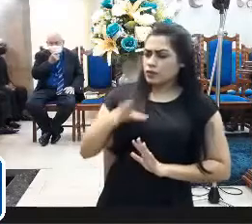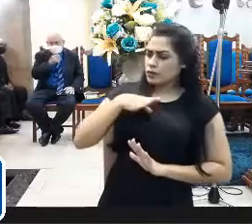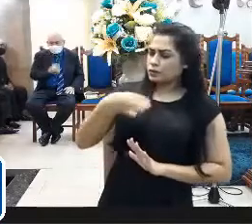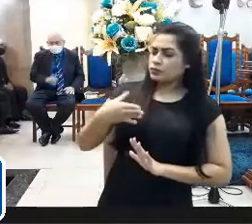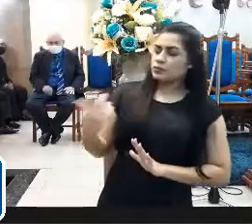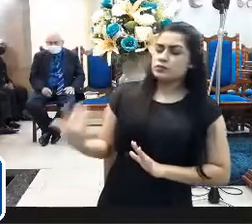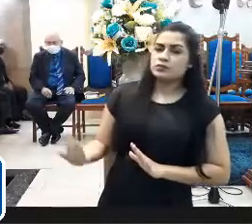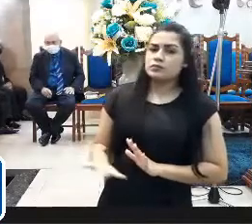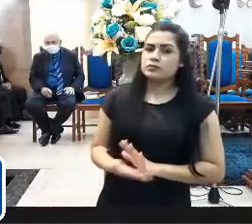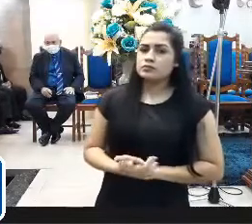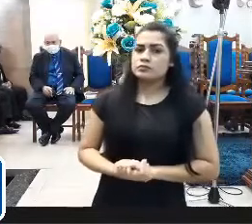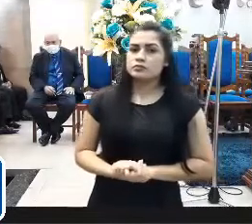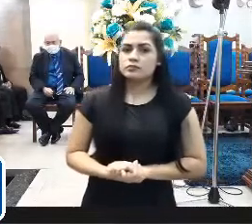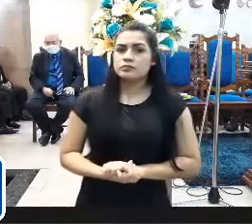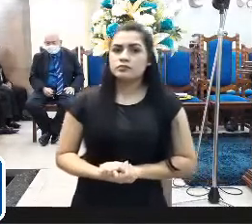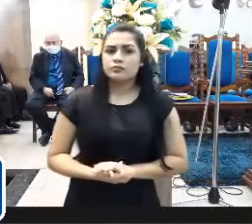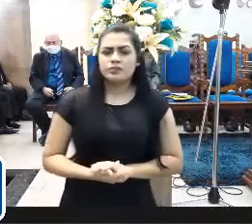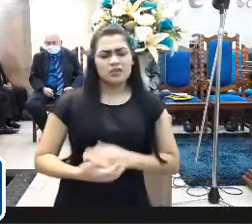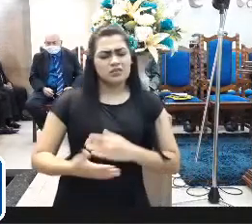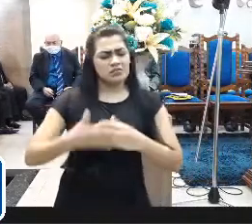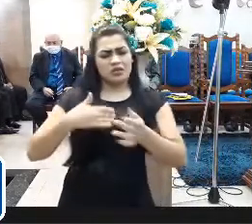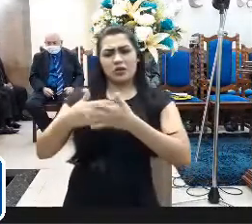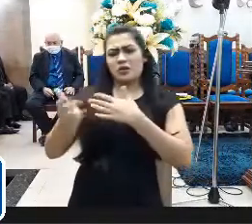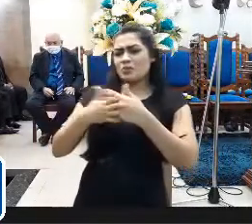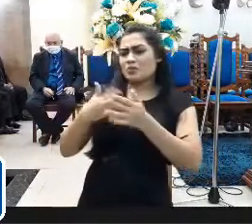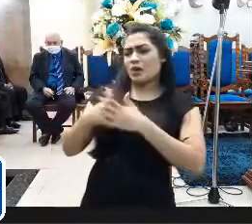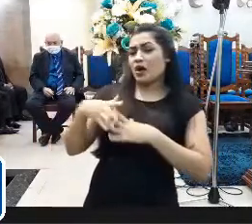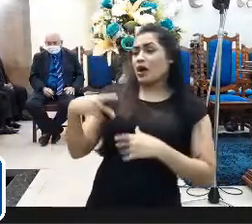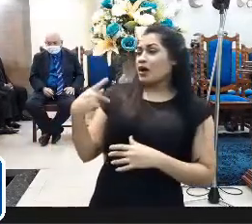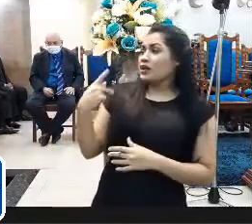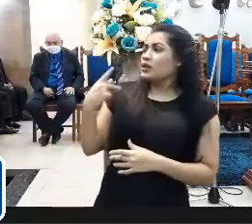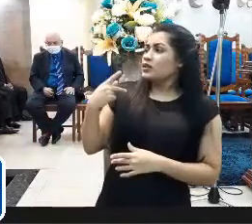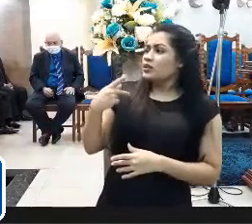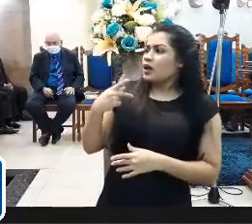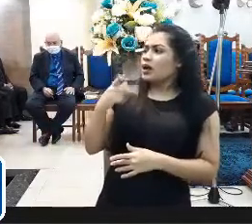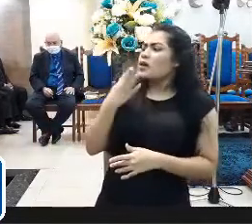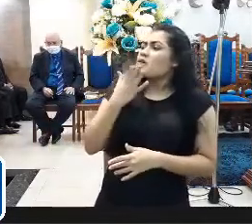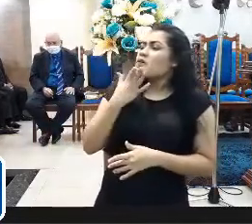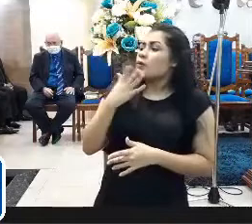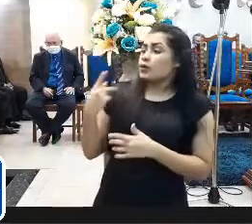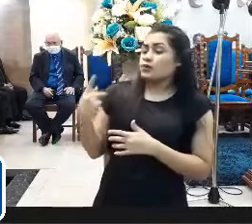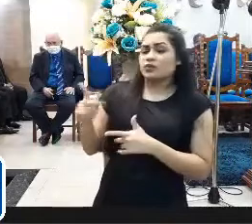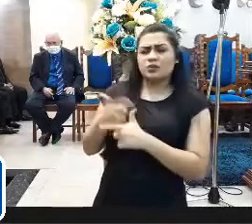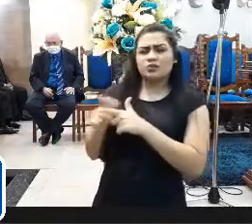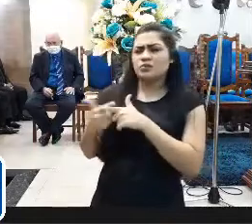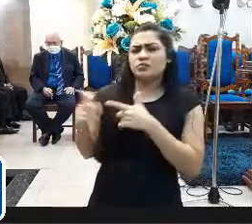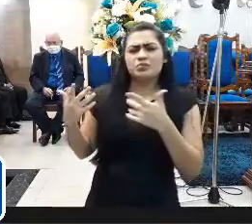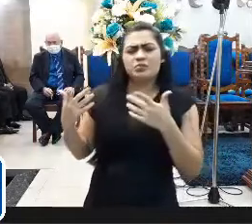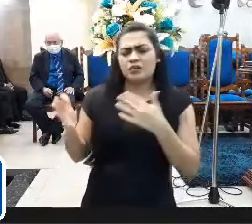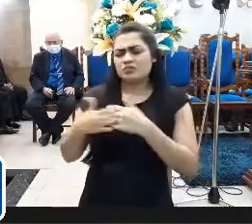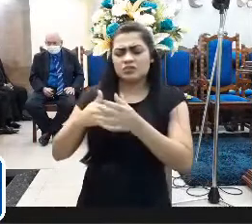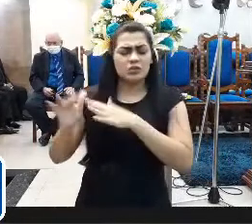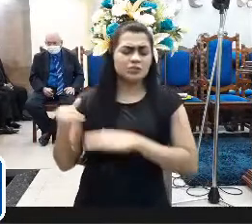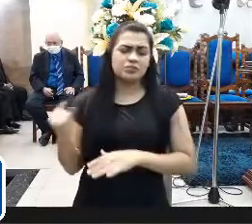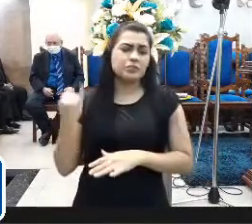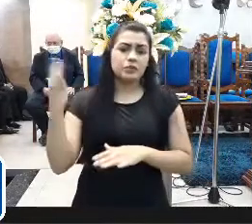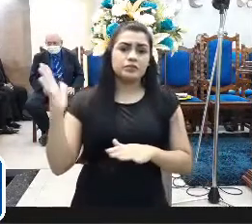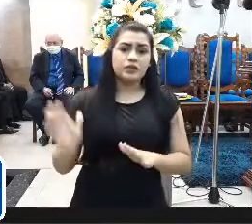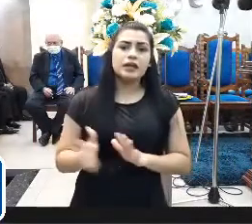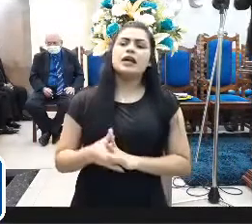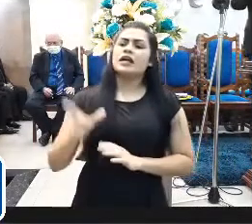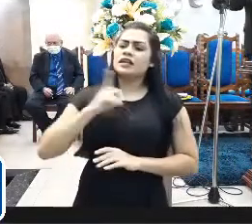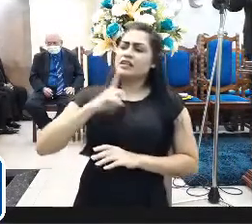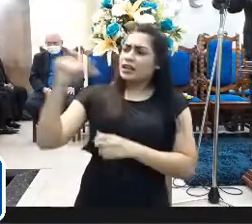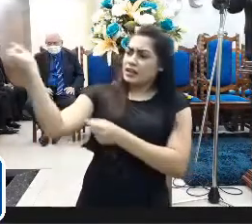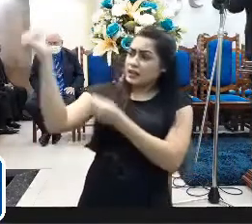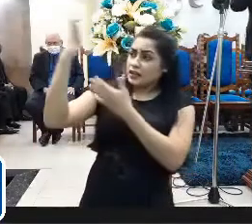de acordo que seja a sua prova, diga se seja lá a cor que for, tem graça de Deus